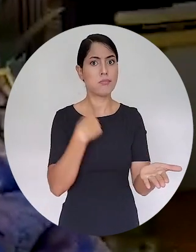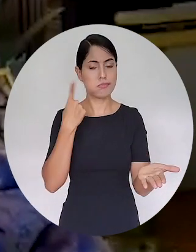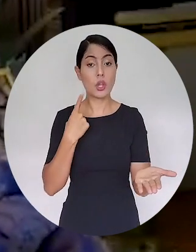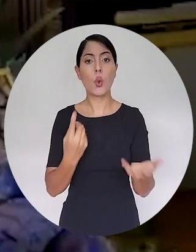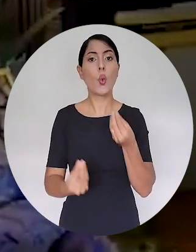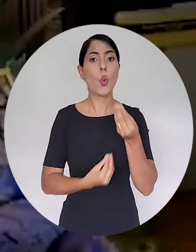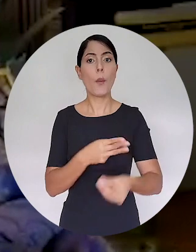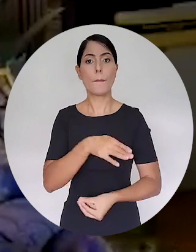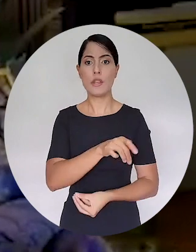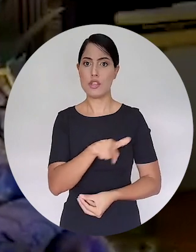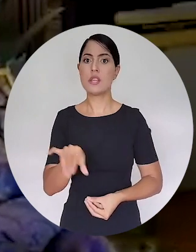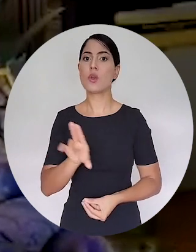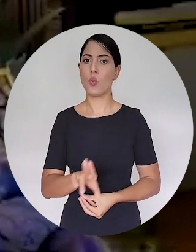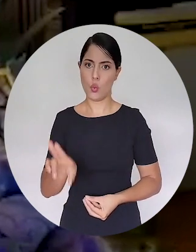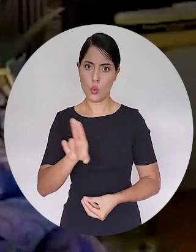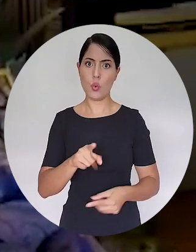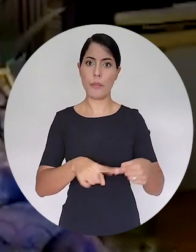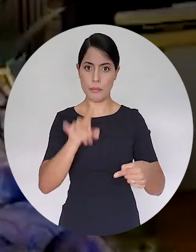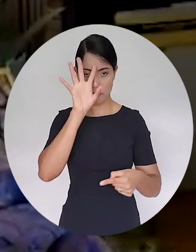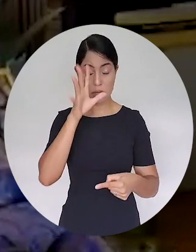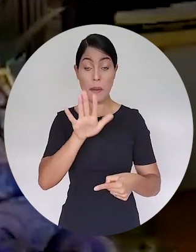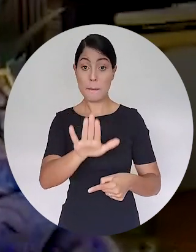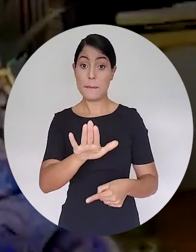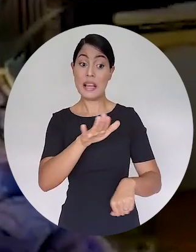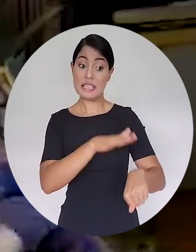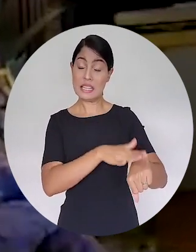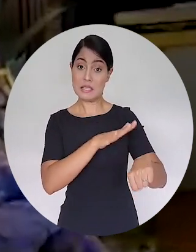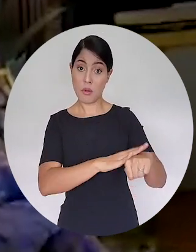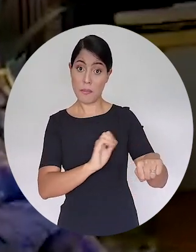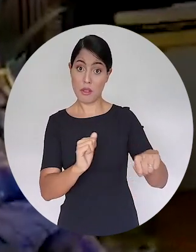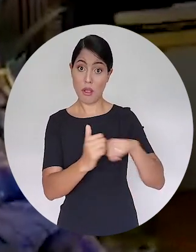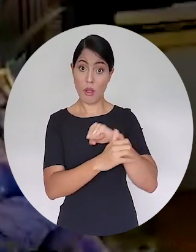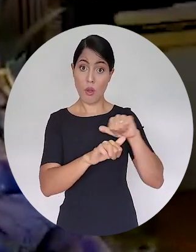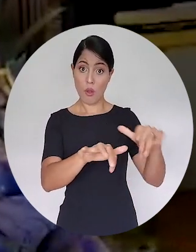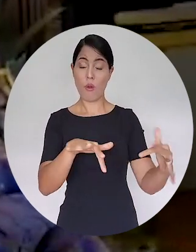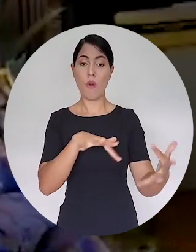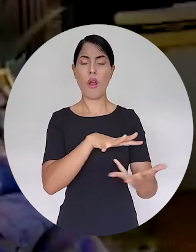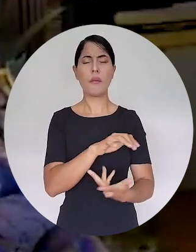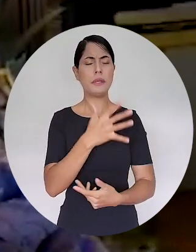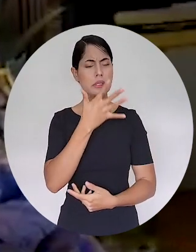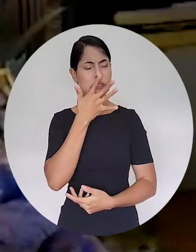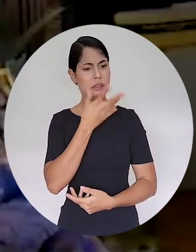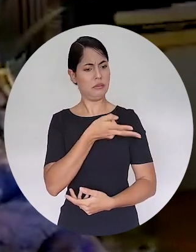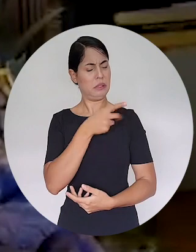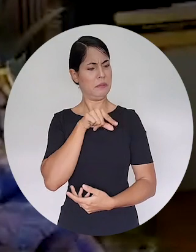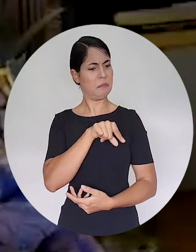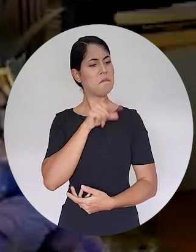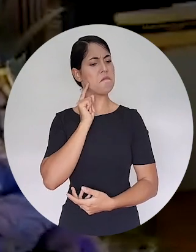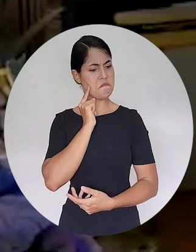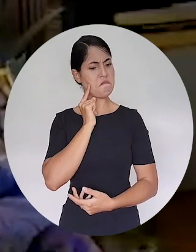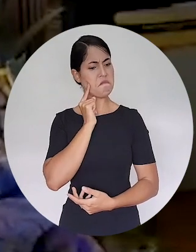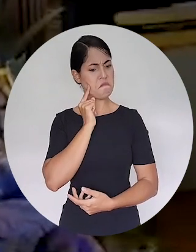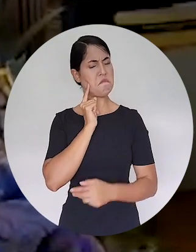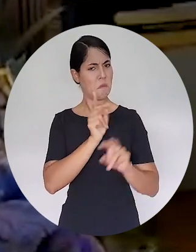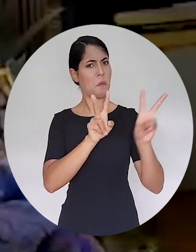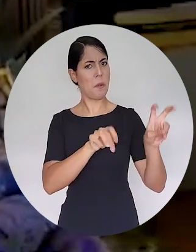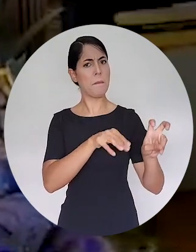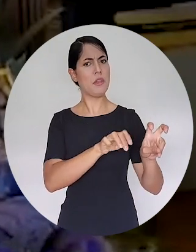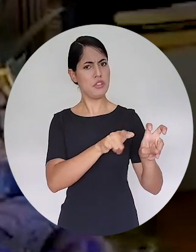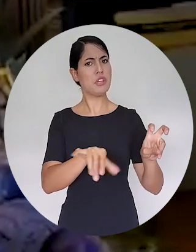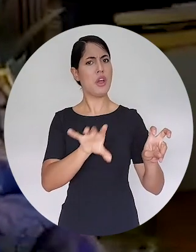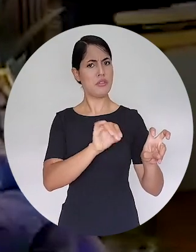conflitos, mas realmente nesse momento da pandemia, eu acho que muita gente passou a olhar para a mediação como nunca tinha